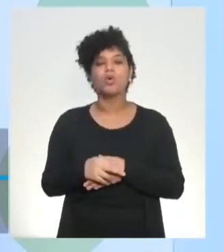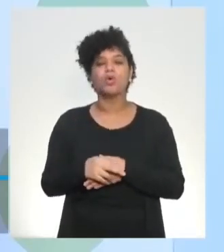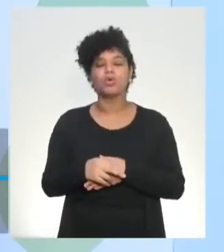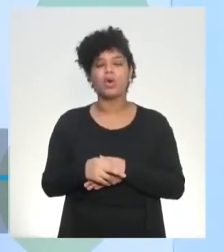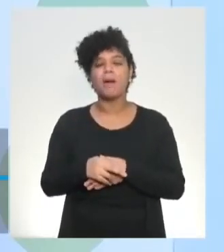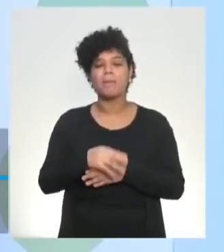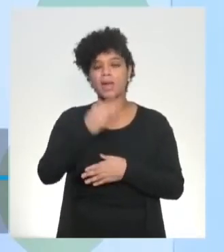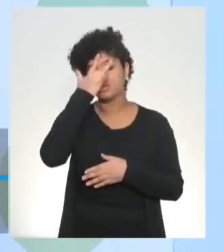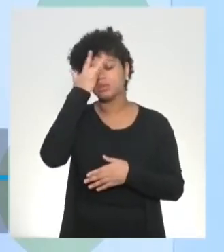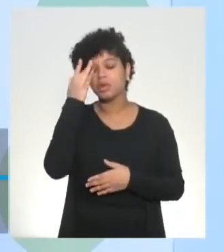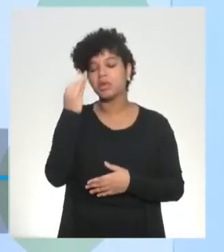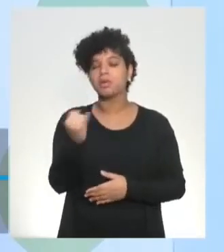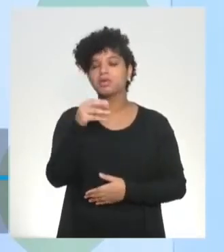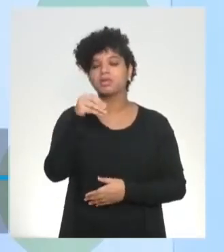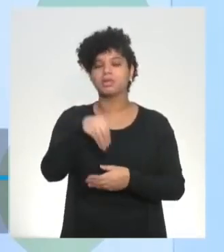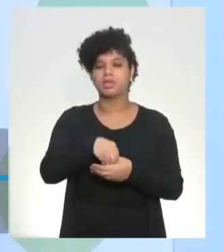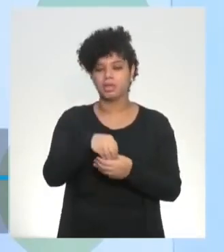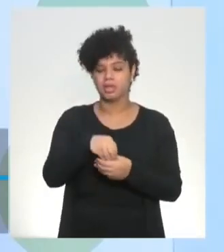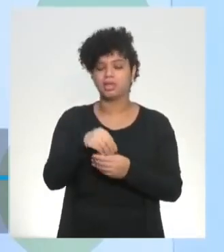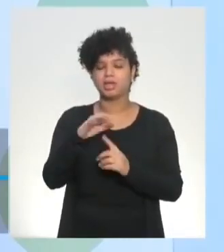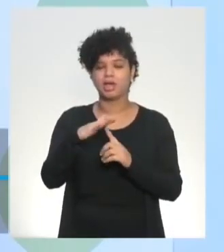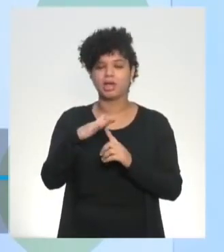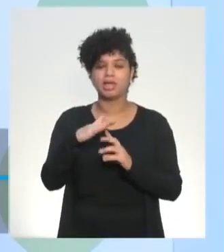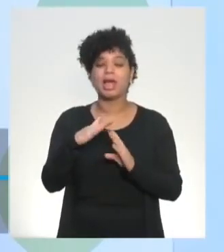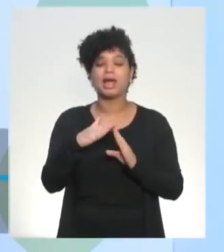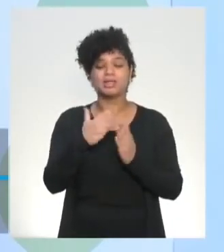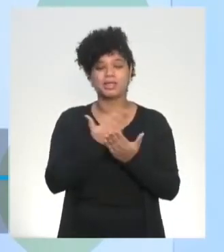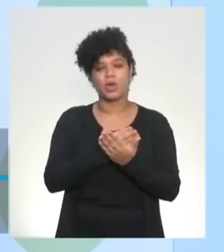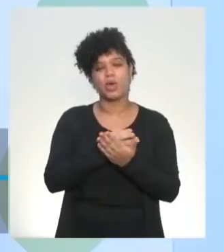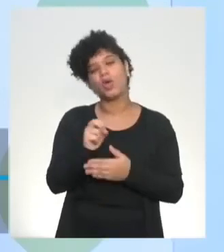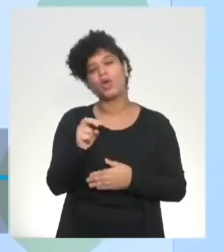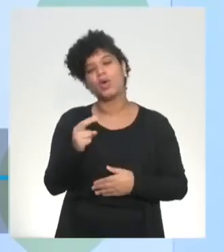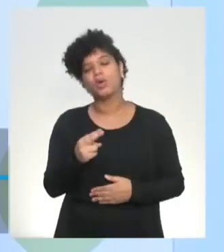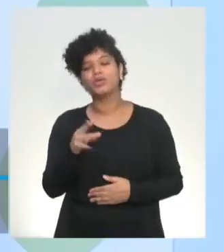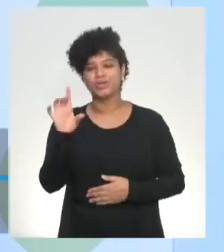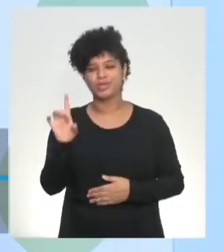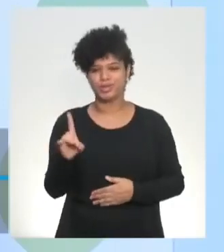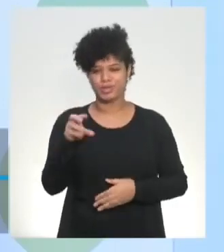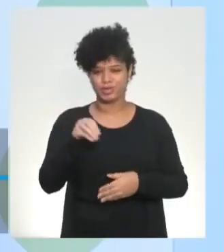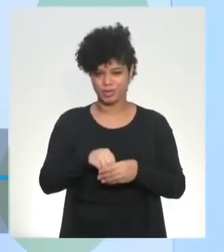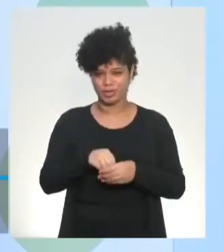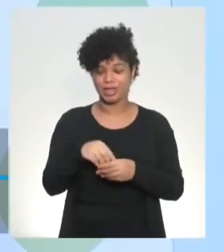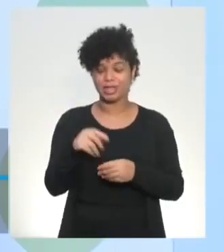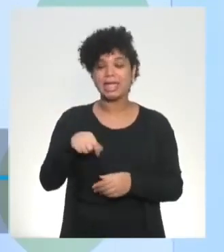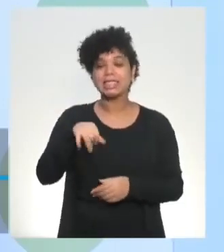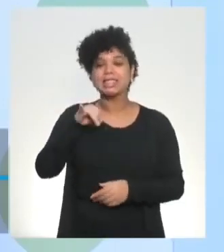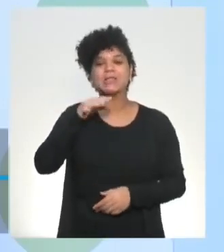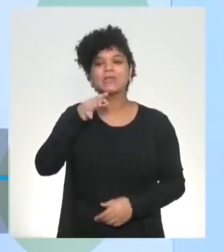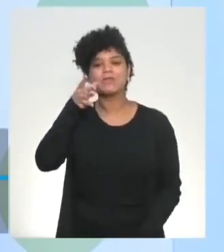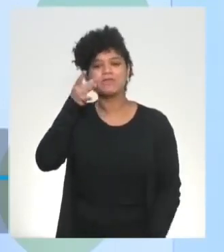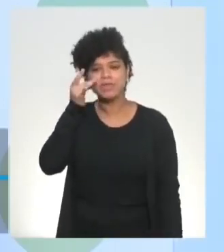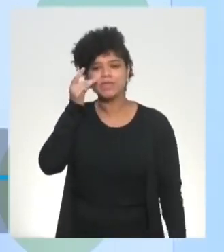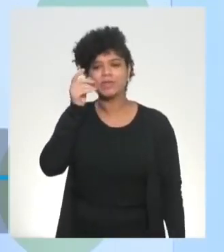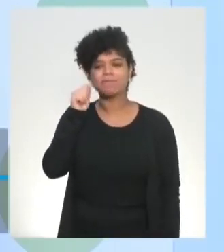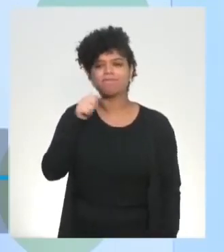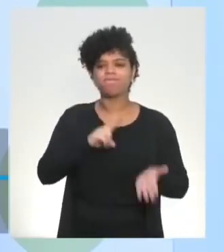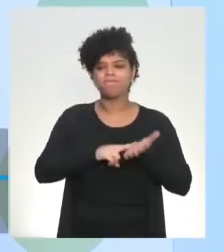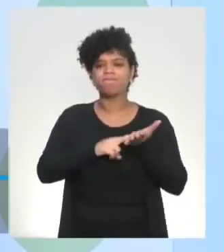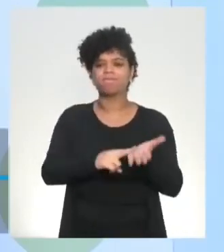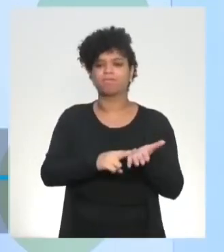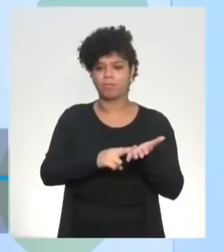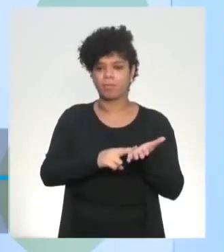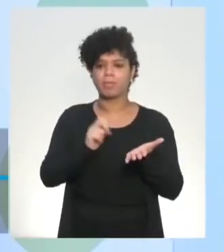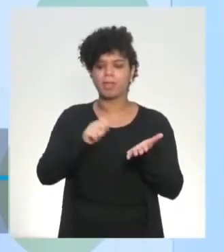que você tem, ou para a diretora da escola, sempre que você tem a possibilidade de fazer algo que seja físico e que é necessário que seja assim, a gente